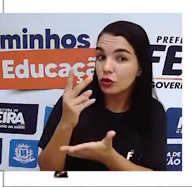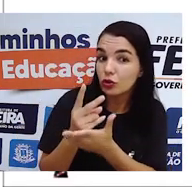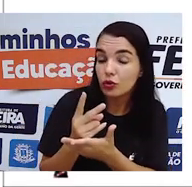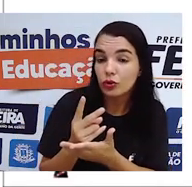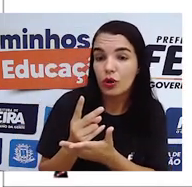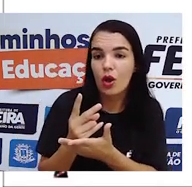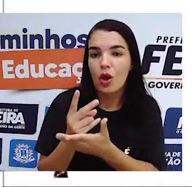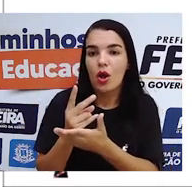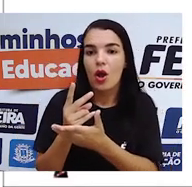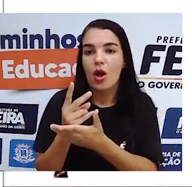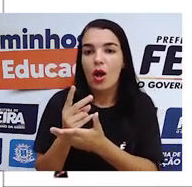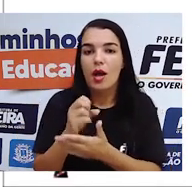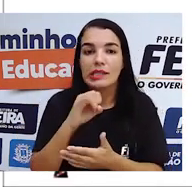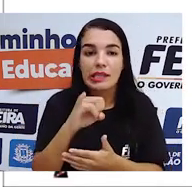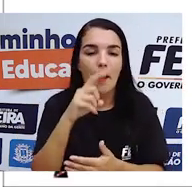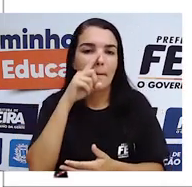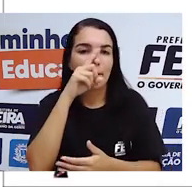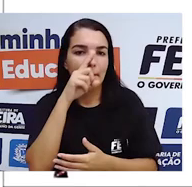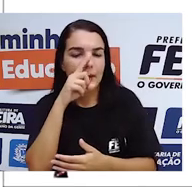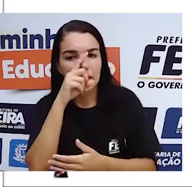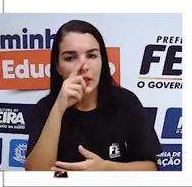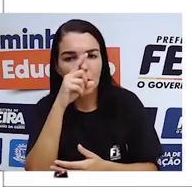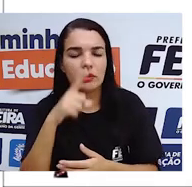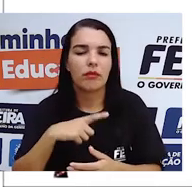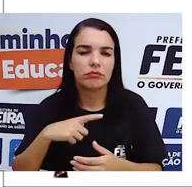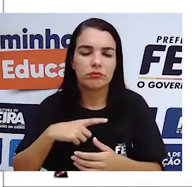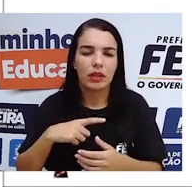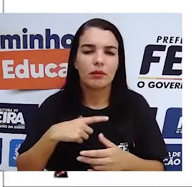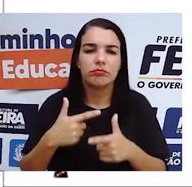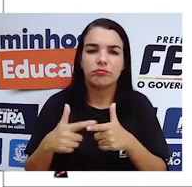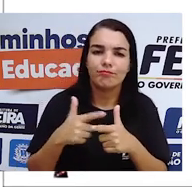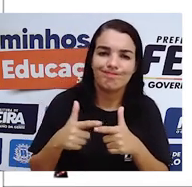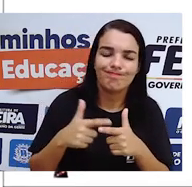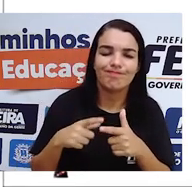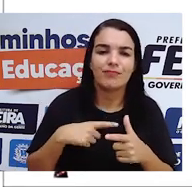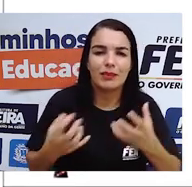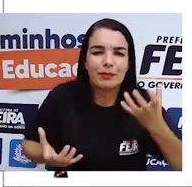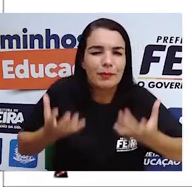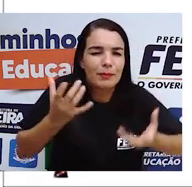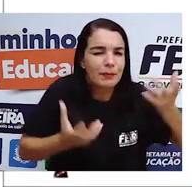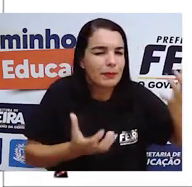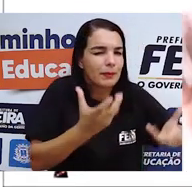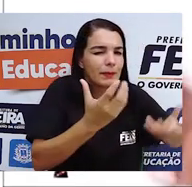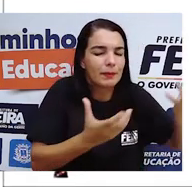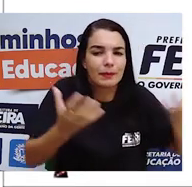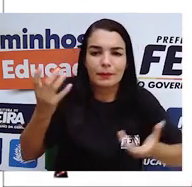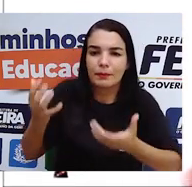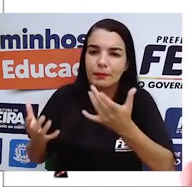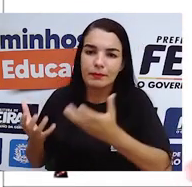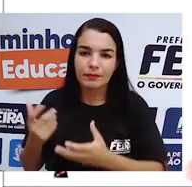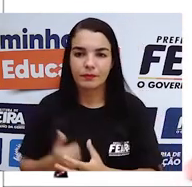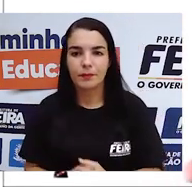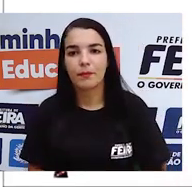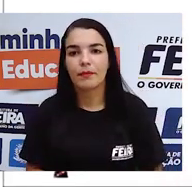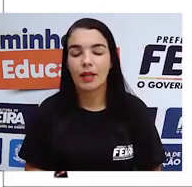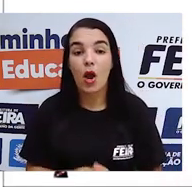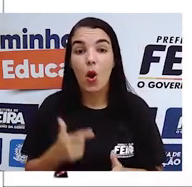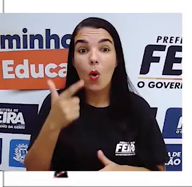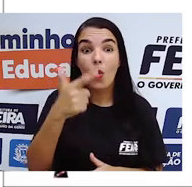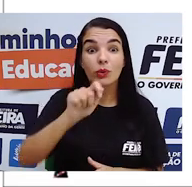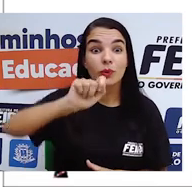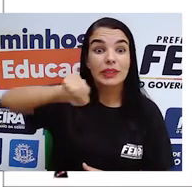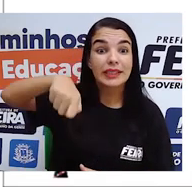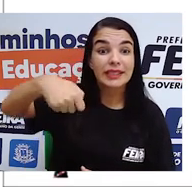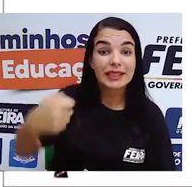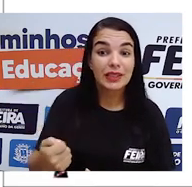ornamentar, porque são perigosos, podem causar acidentes, causar incêndios. Outra coisa que vai estar presente e abrilhantando a festa,